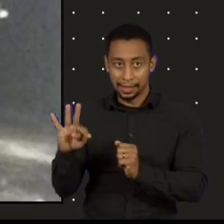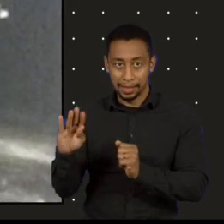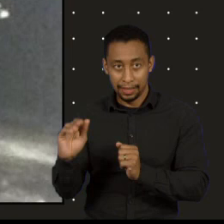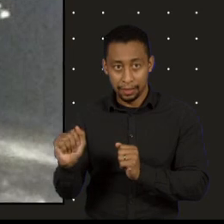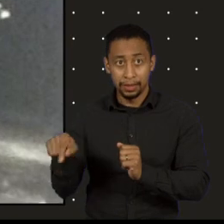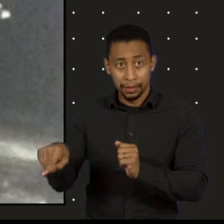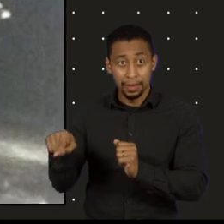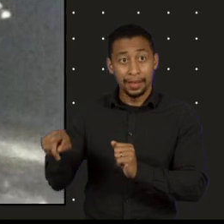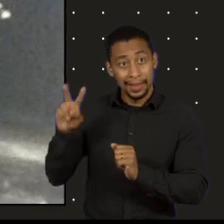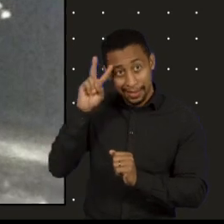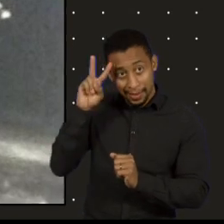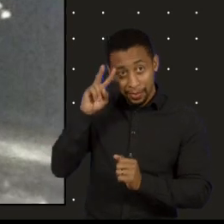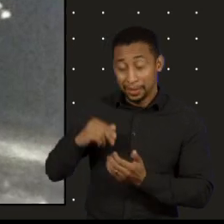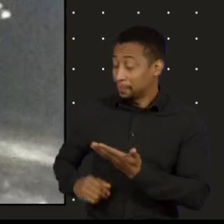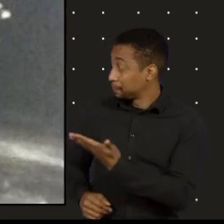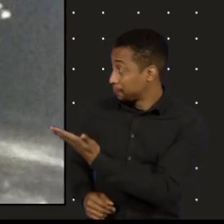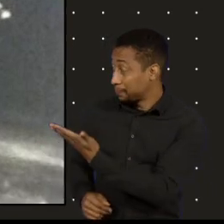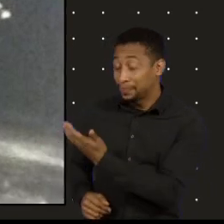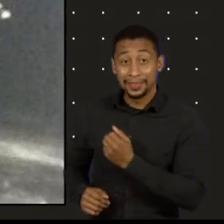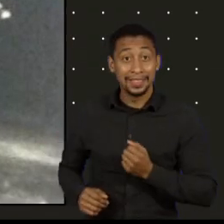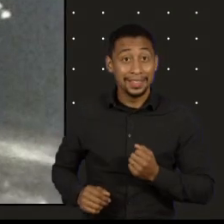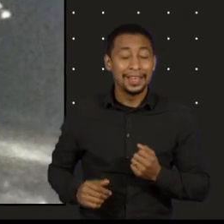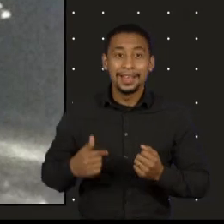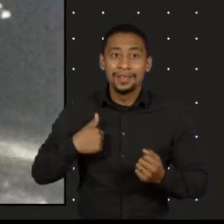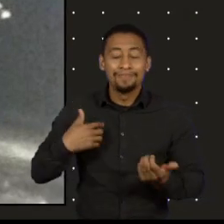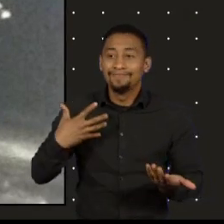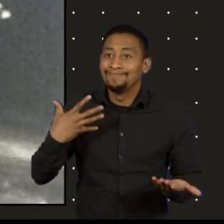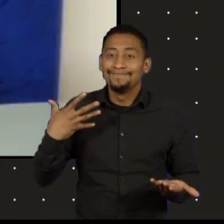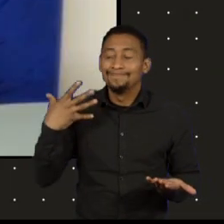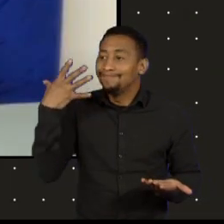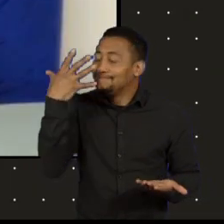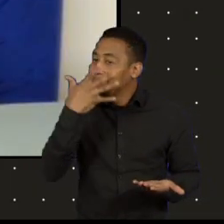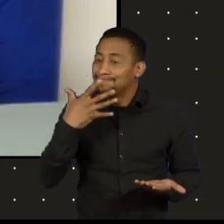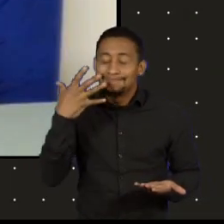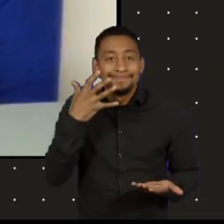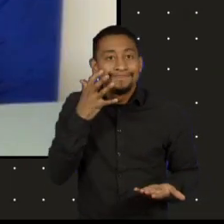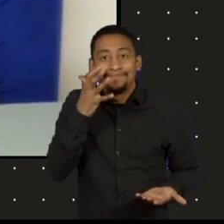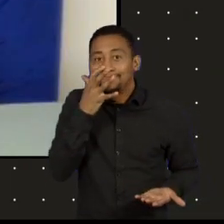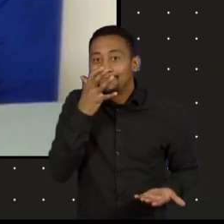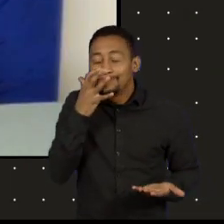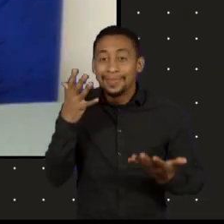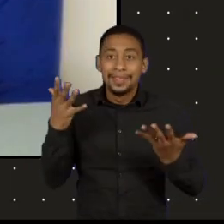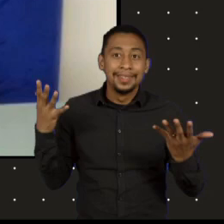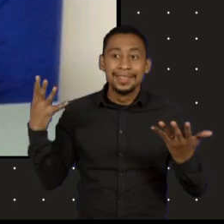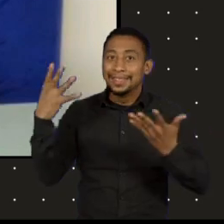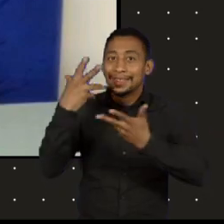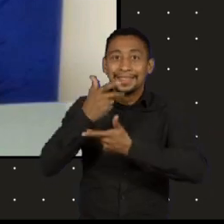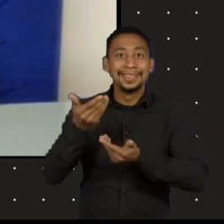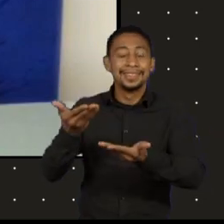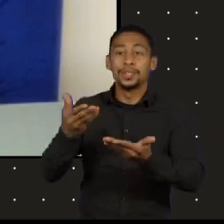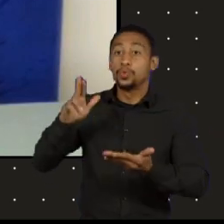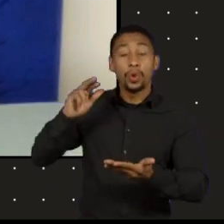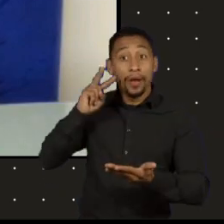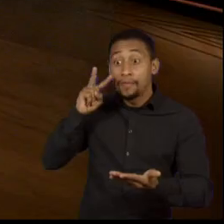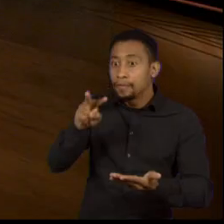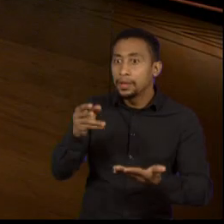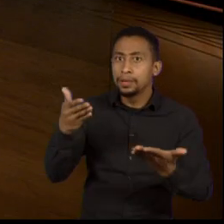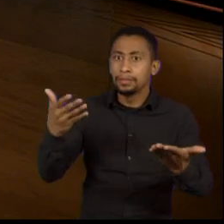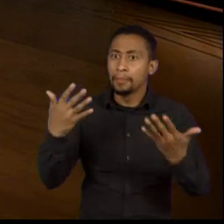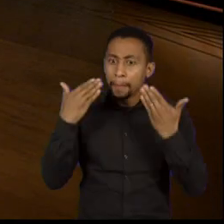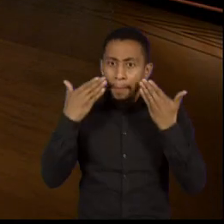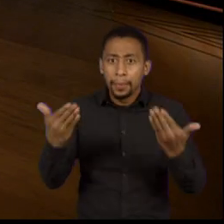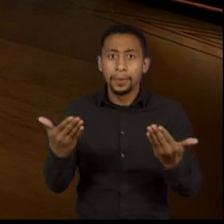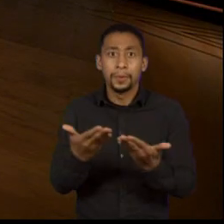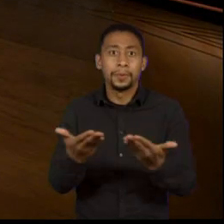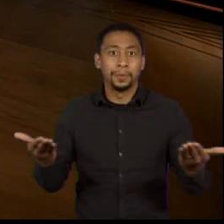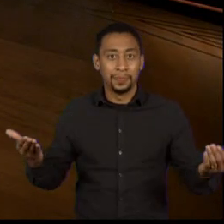ali. E eu fiquei fascinada. Eu achei a peça mais linda que eu já tinha visto na minha vida até então.